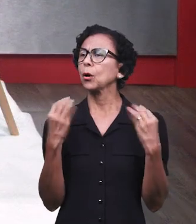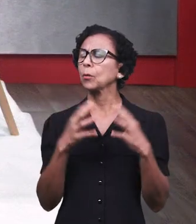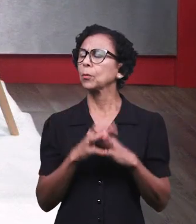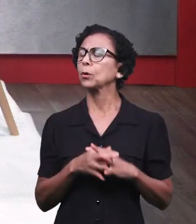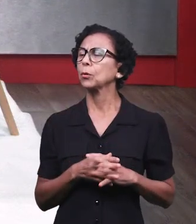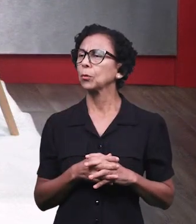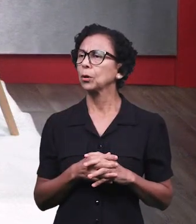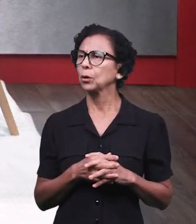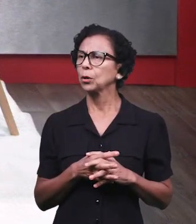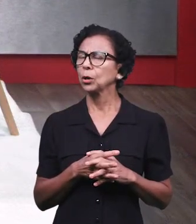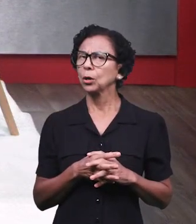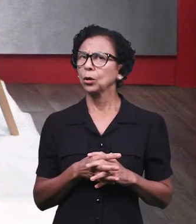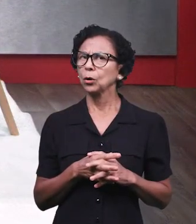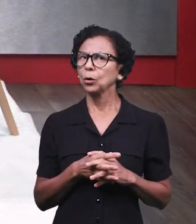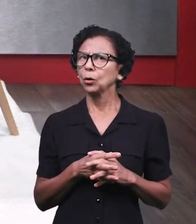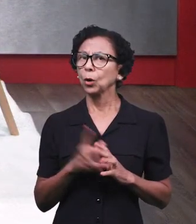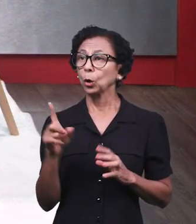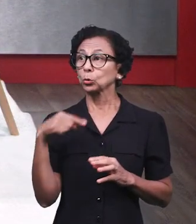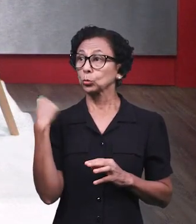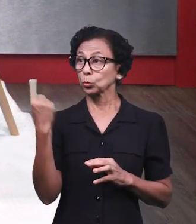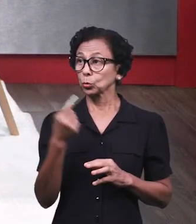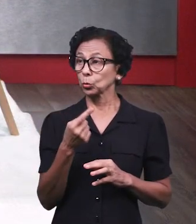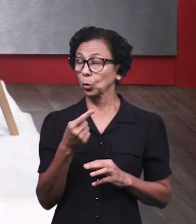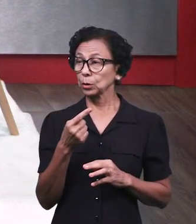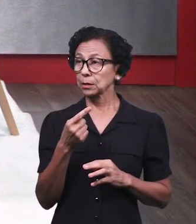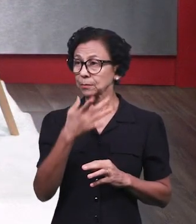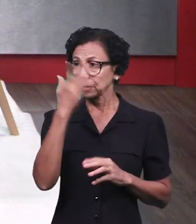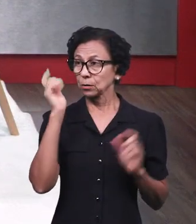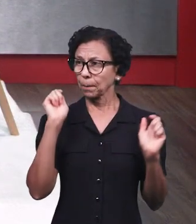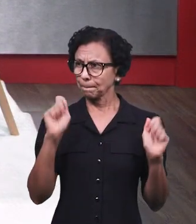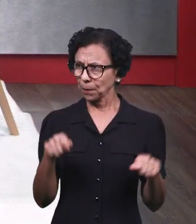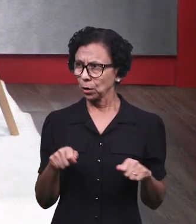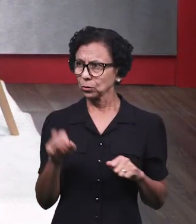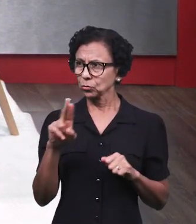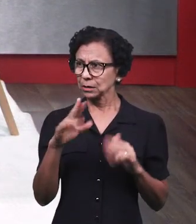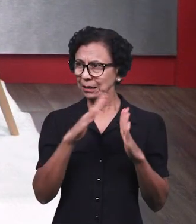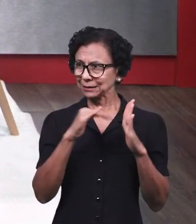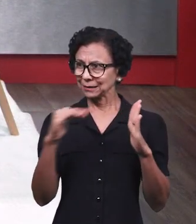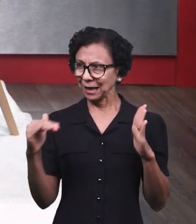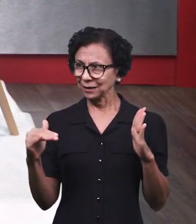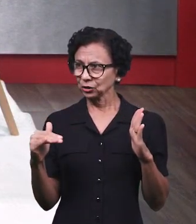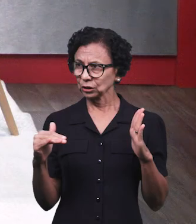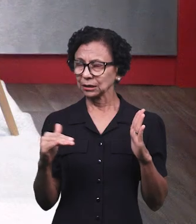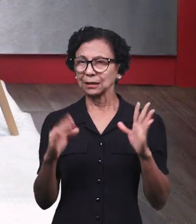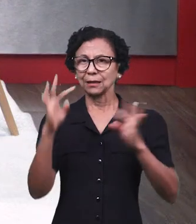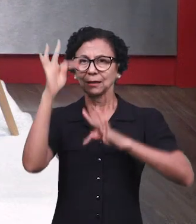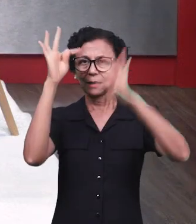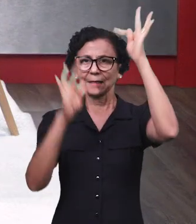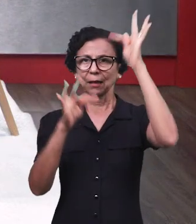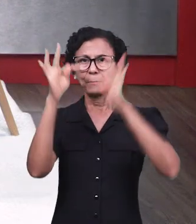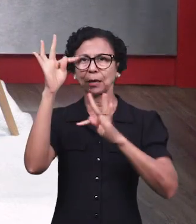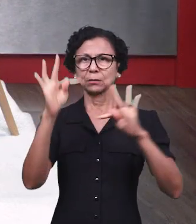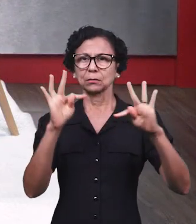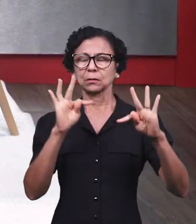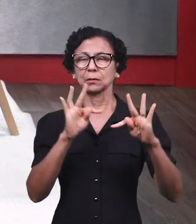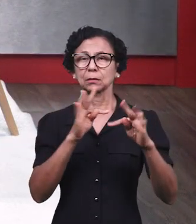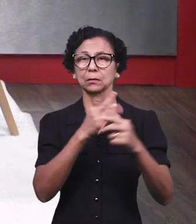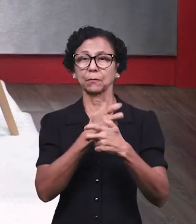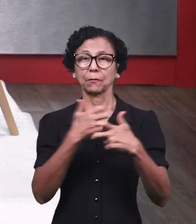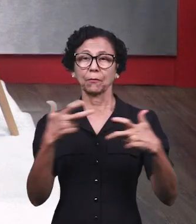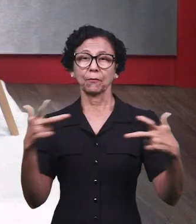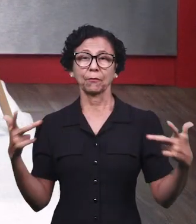paciente pode fazer os tratamentos estéticos que tem por aí? Então, nós temos uma gama de tratamentos estéticos,